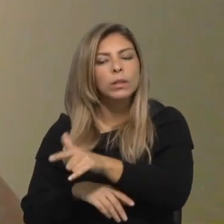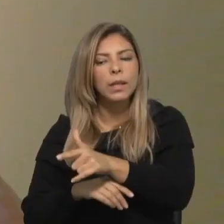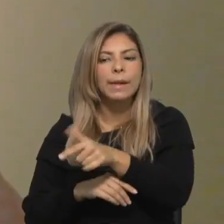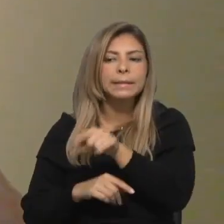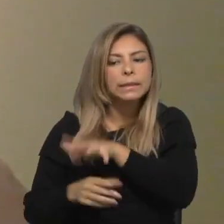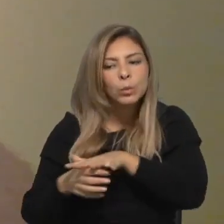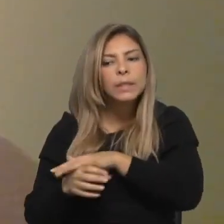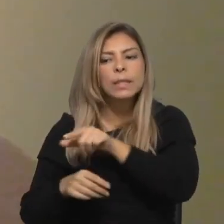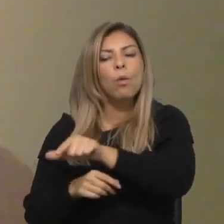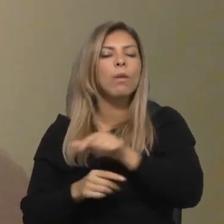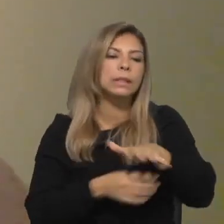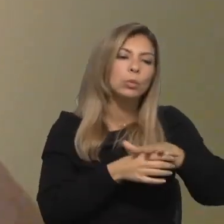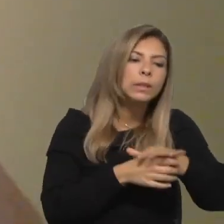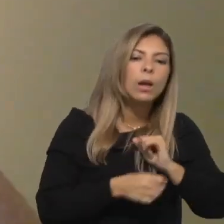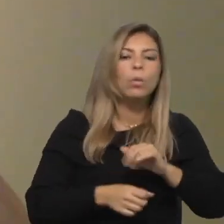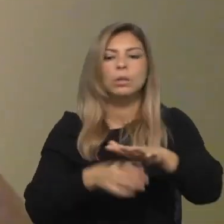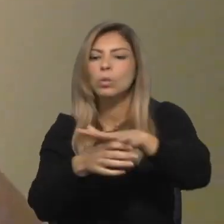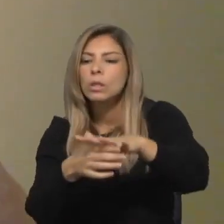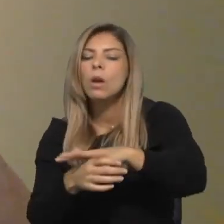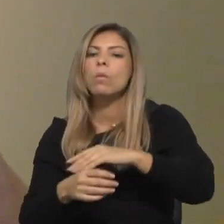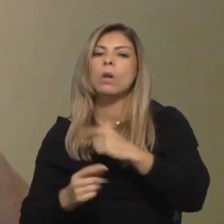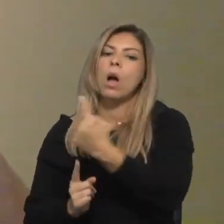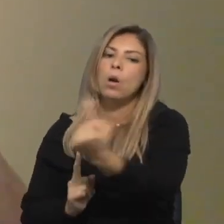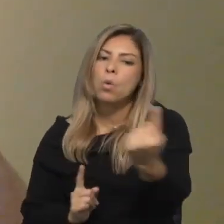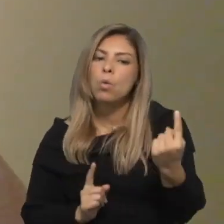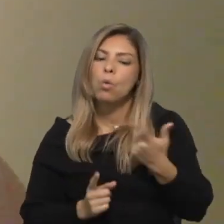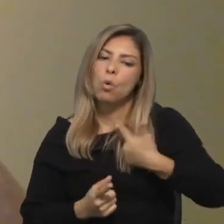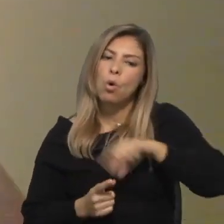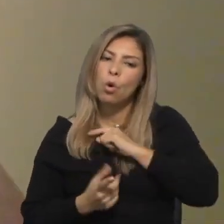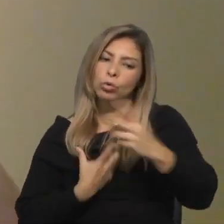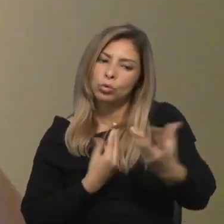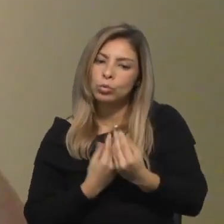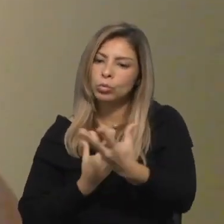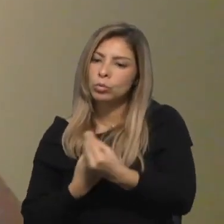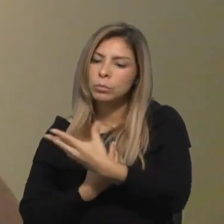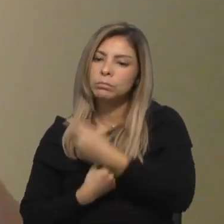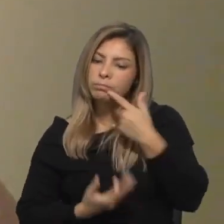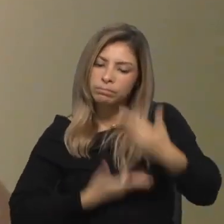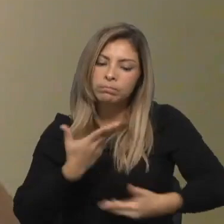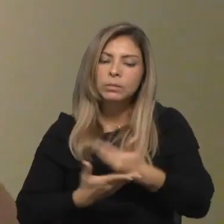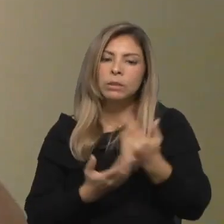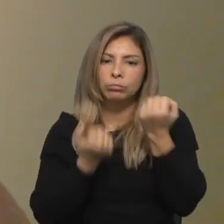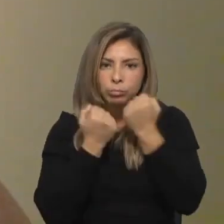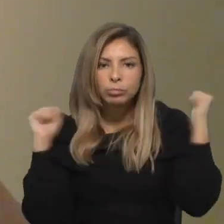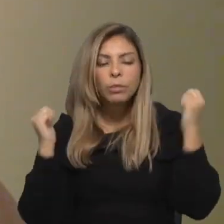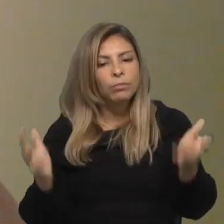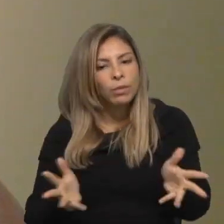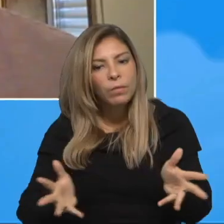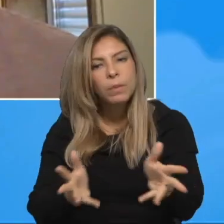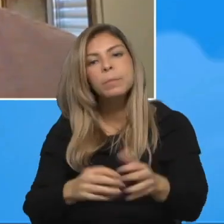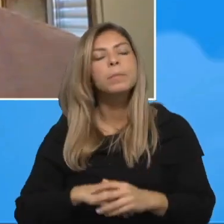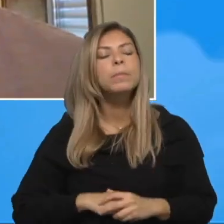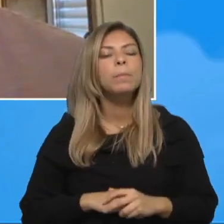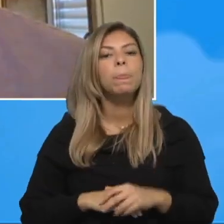dessas situações concretas que nós vamos trabalhar e que vamos dar ferramentas aos jovens para eles se emanciparem, se libertarem. E é